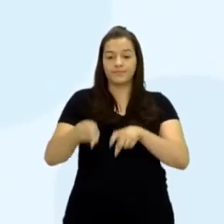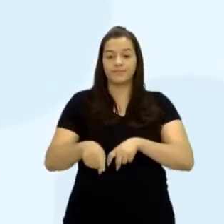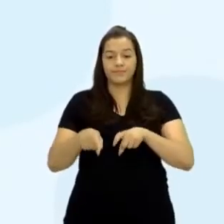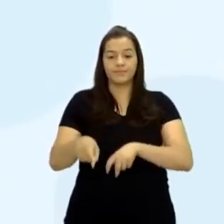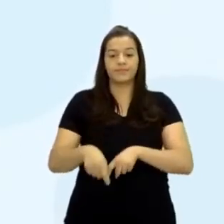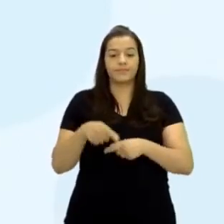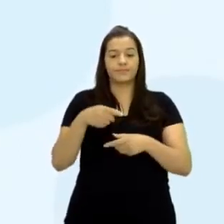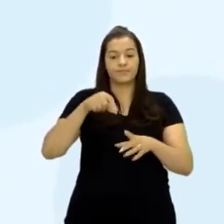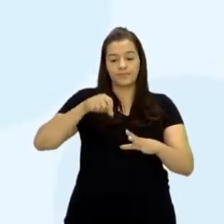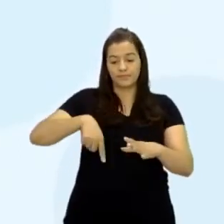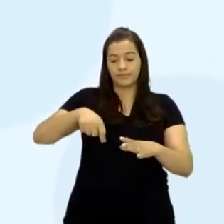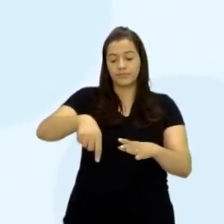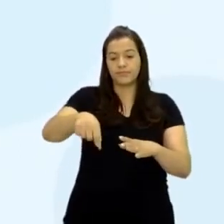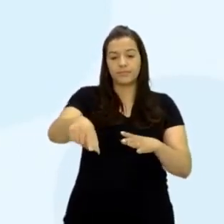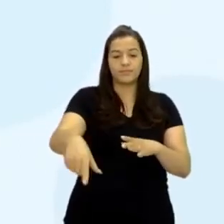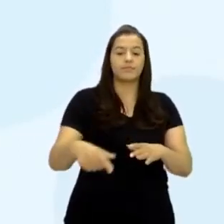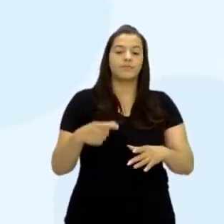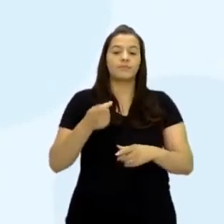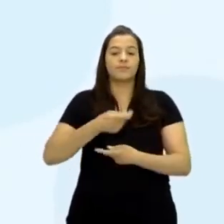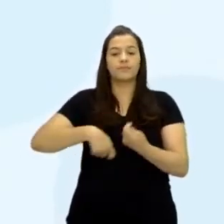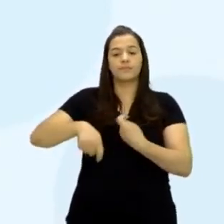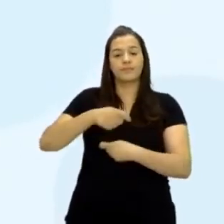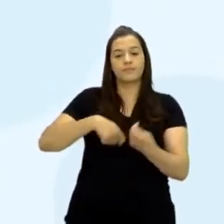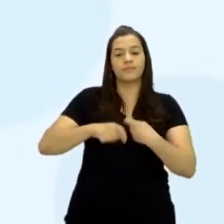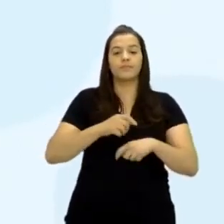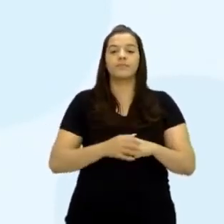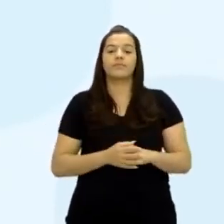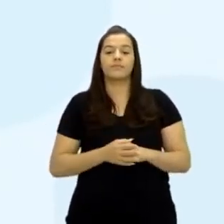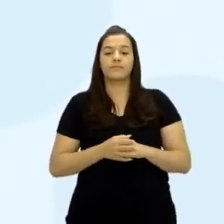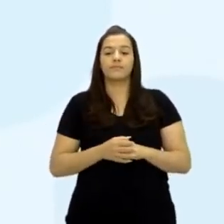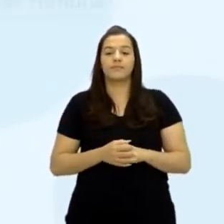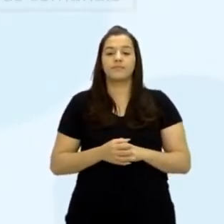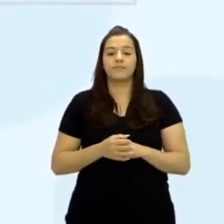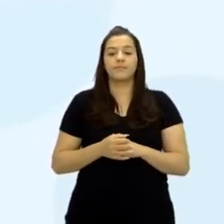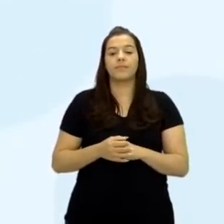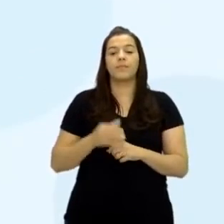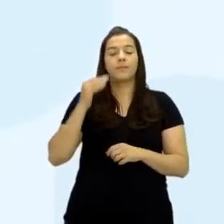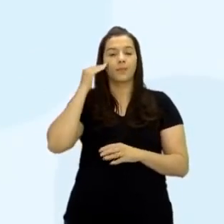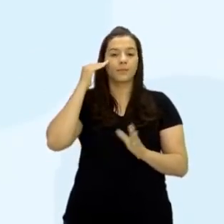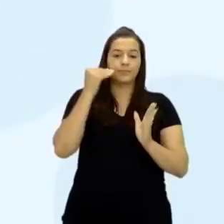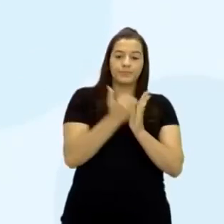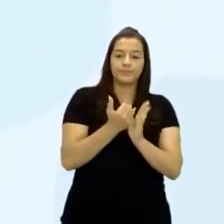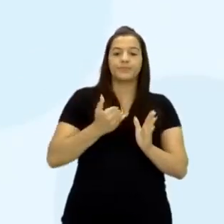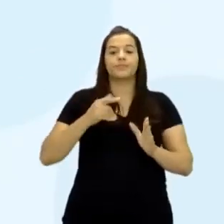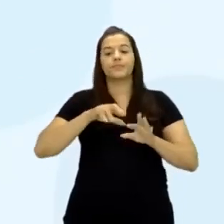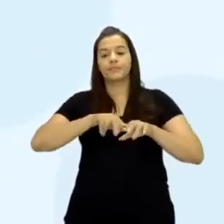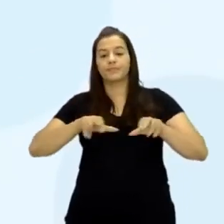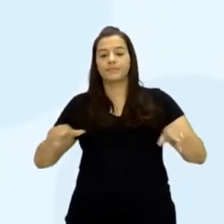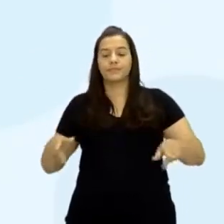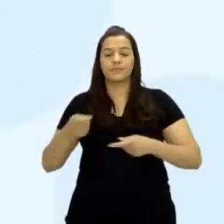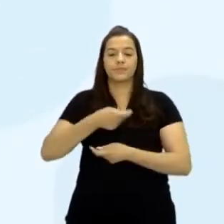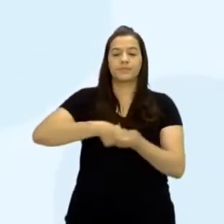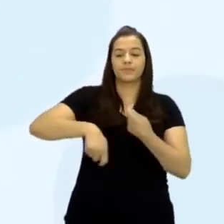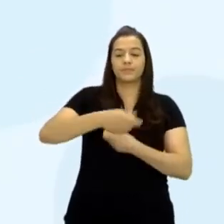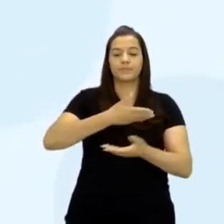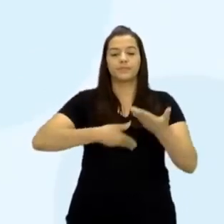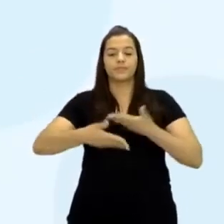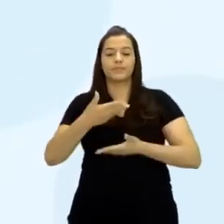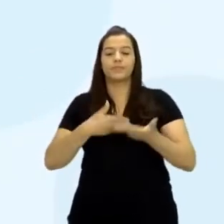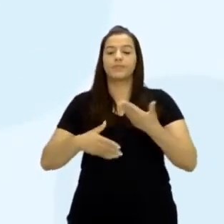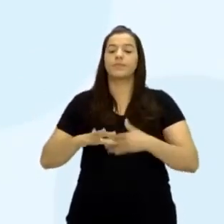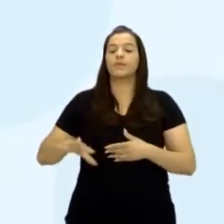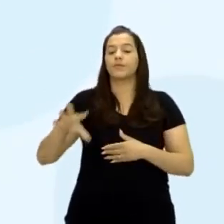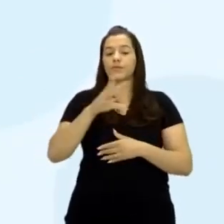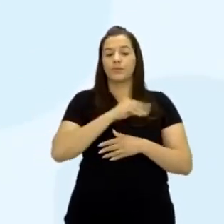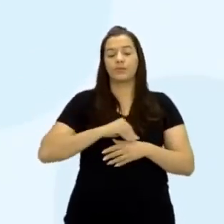economia, agricultura de subsistência. Manso senhorial, manso servil, terras comunais. Então, essa é a